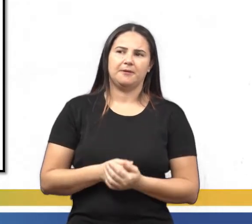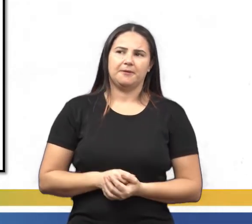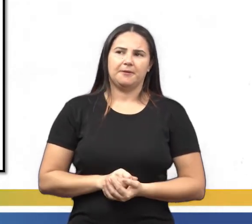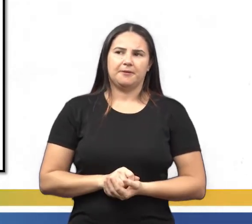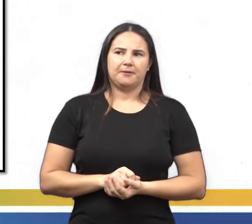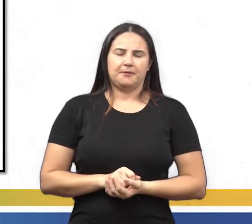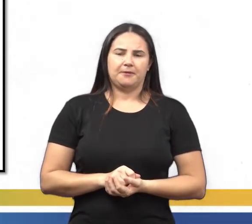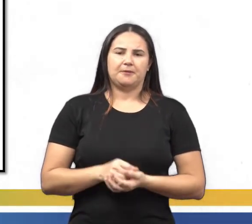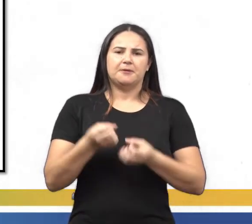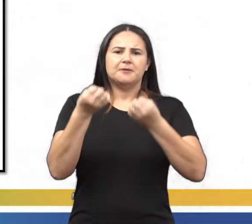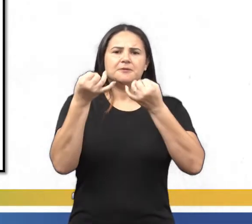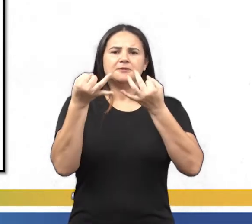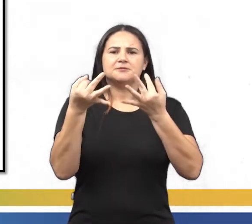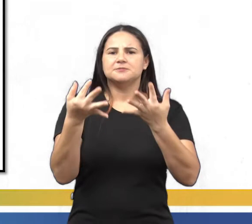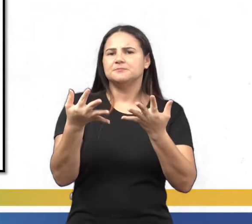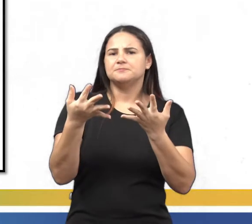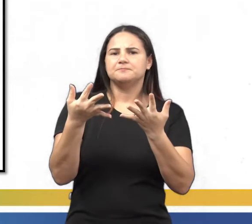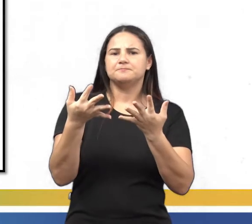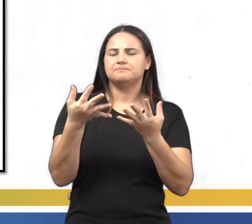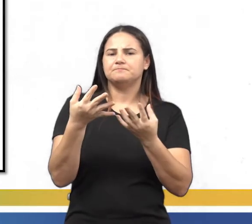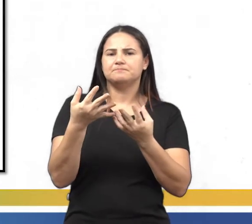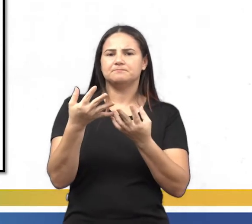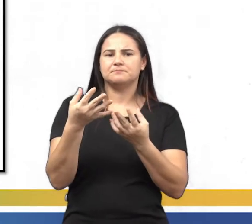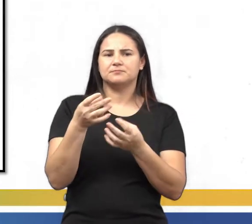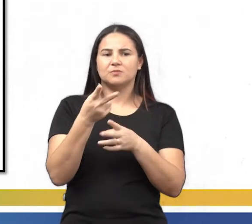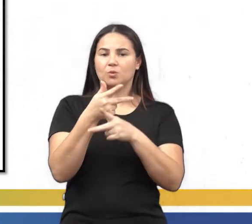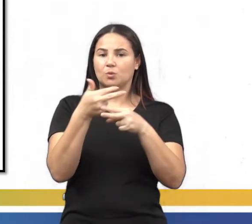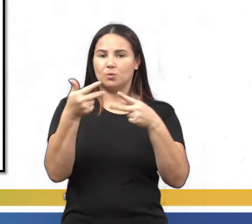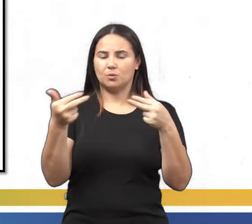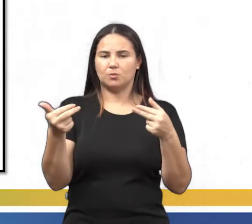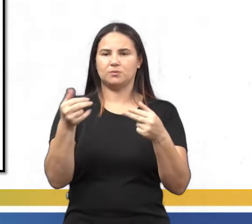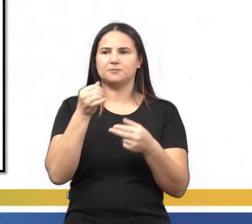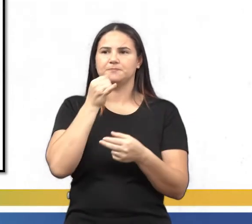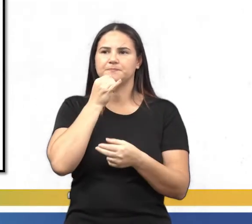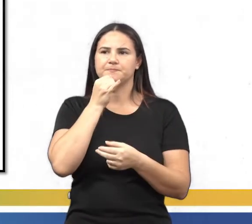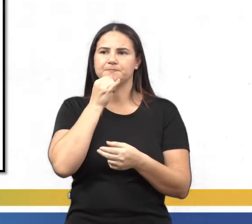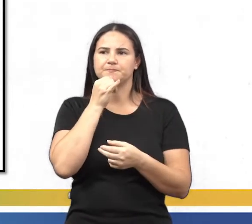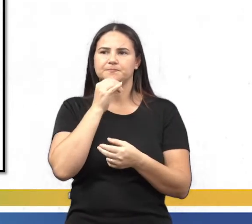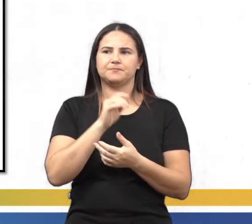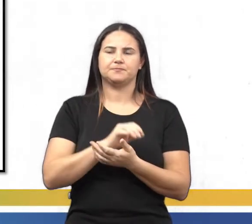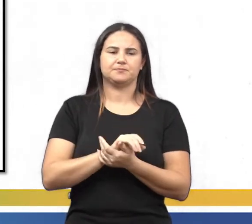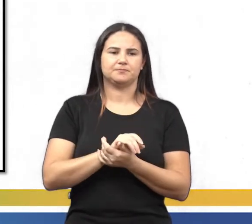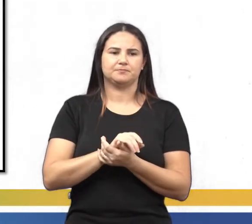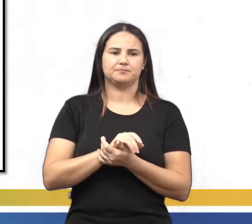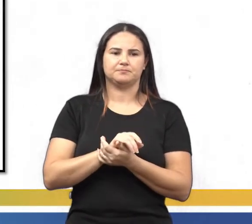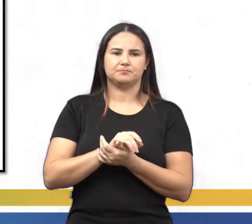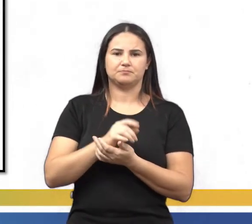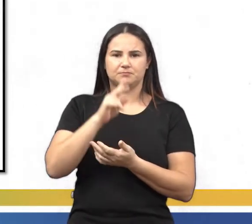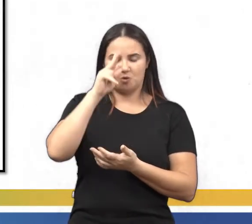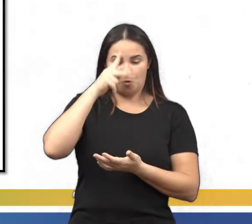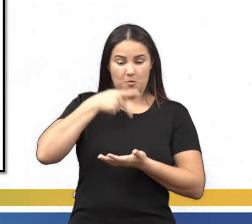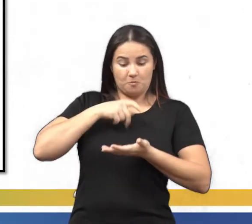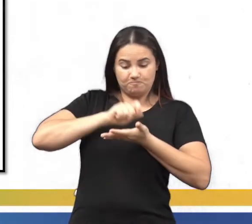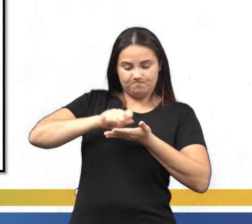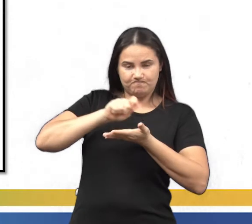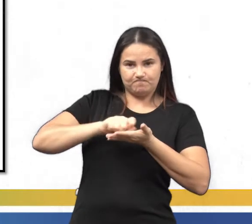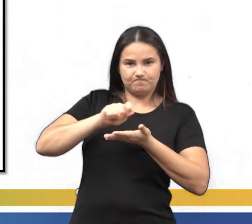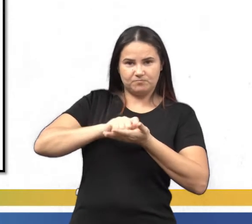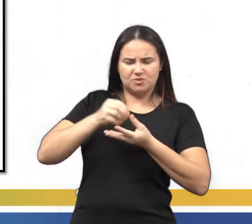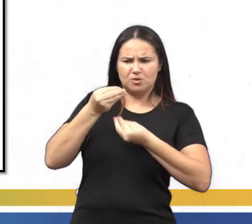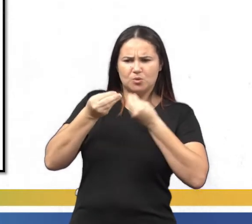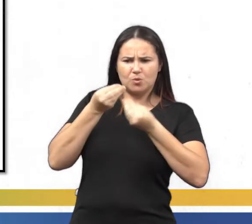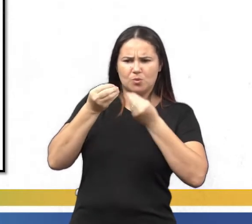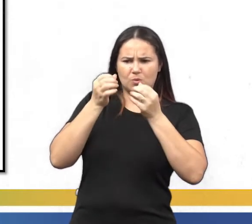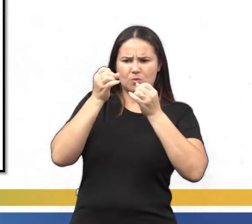alguma coisa, para dizer alguma coisa. Nessa função, o emissor preocupa-se de que maneira a mensagem